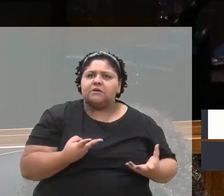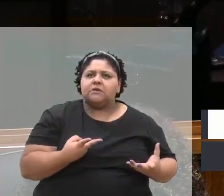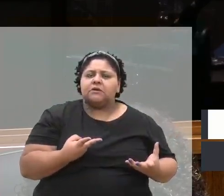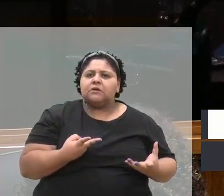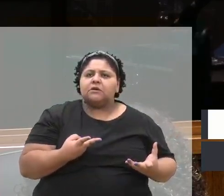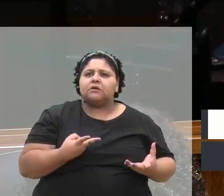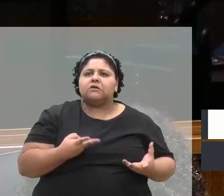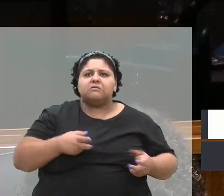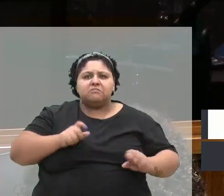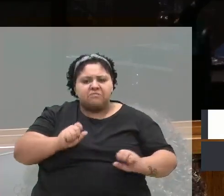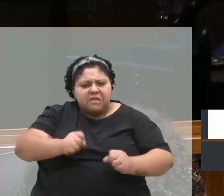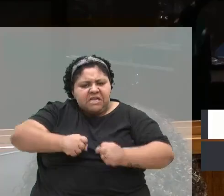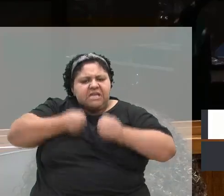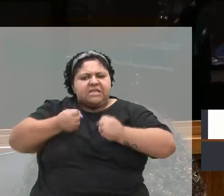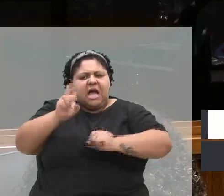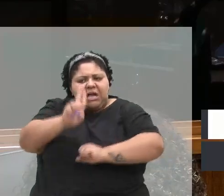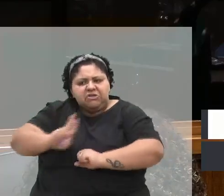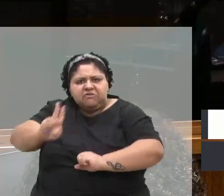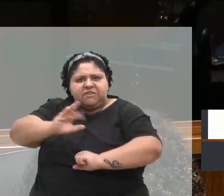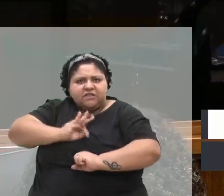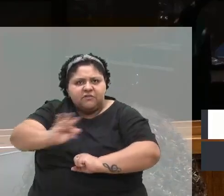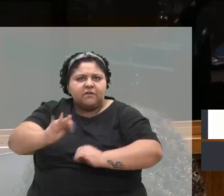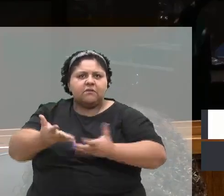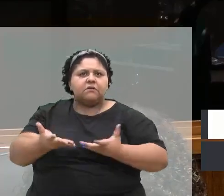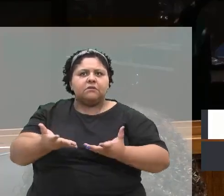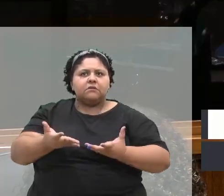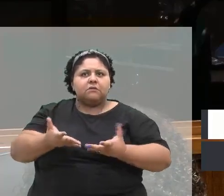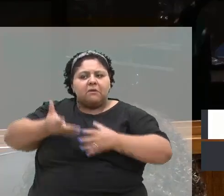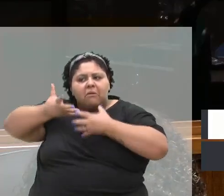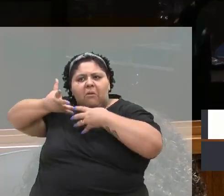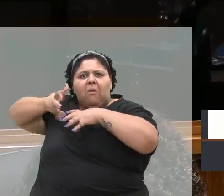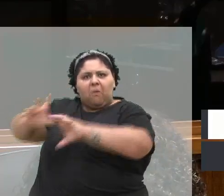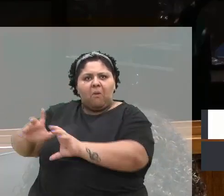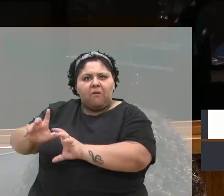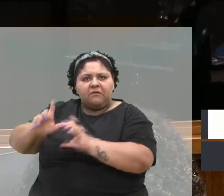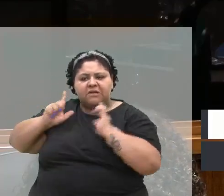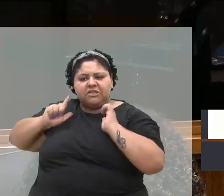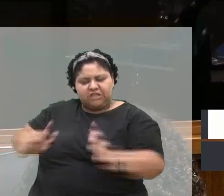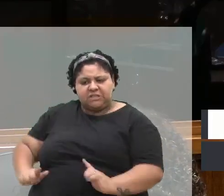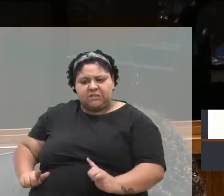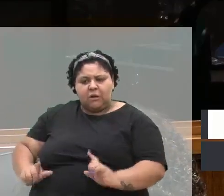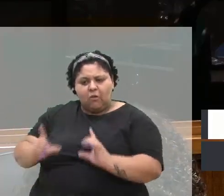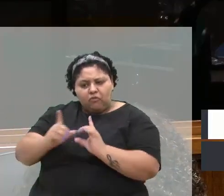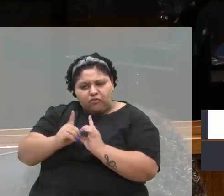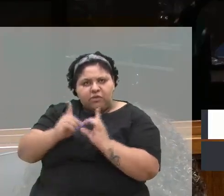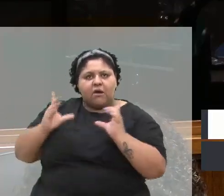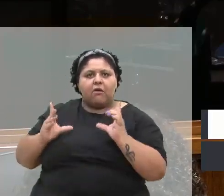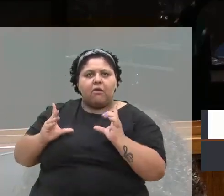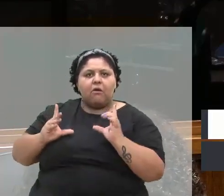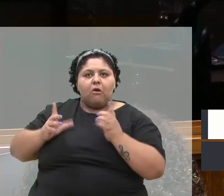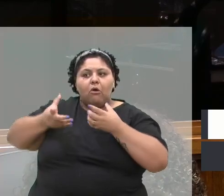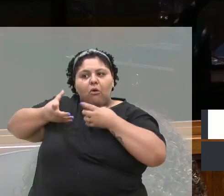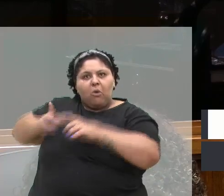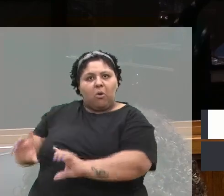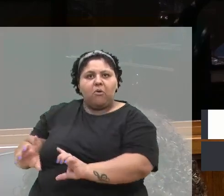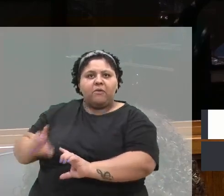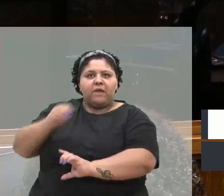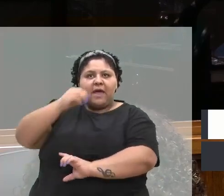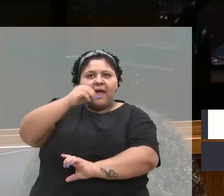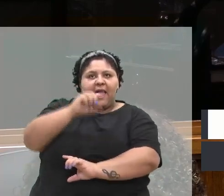que atacam as universidades federais, são contra a gestão democrática, são contra a